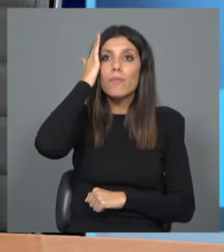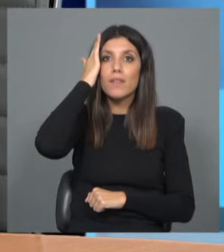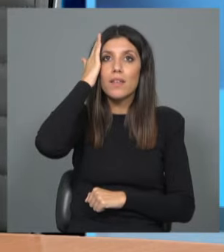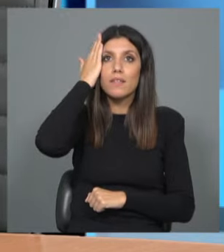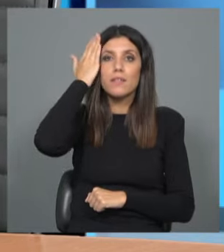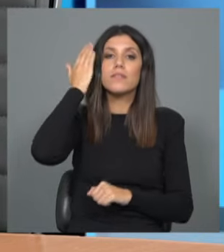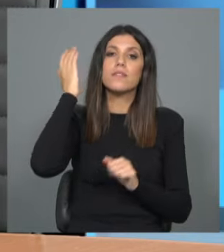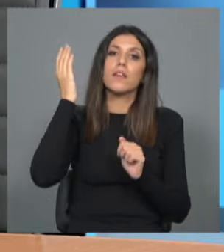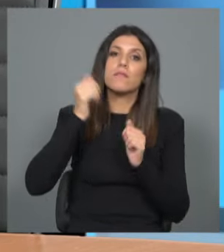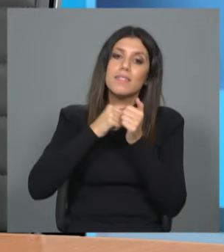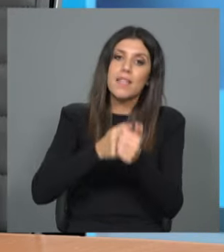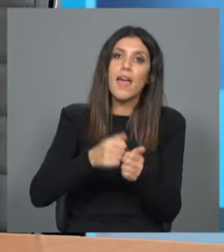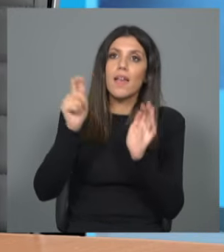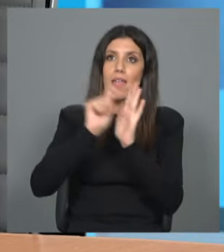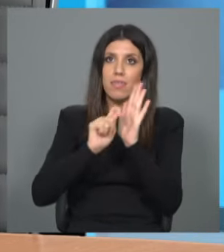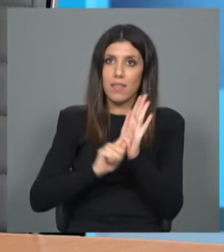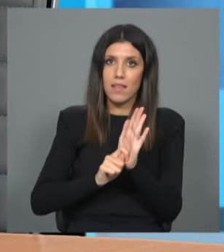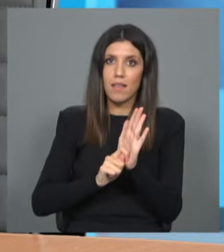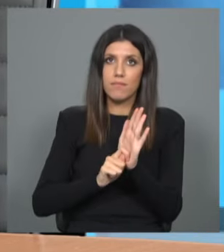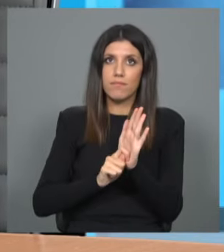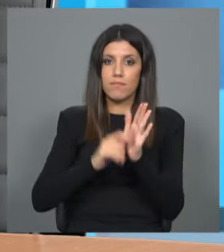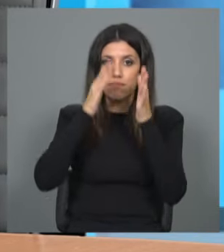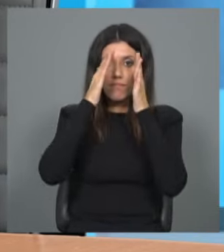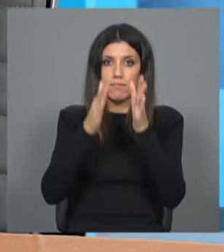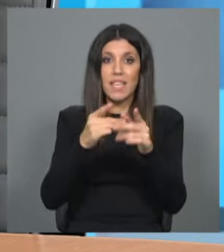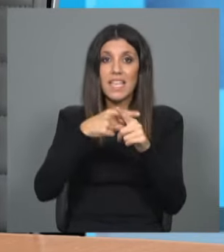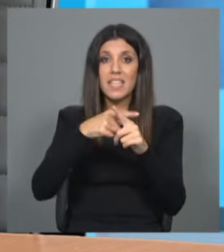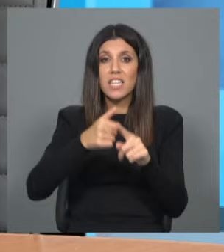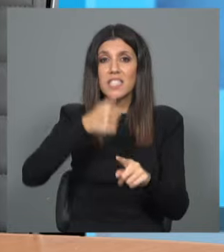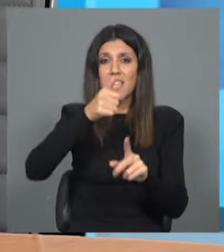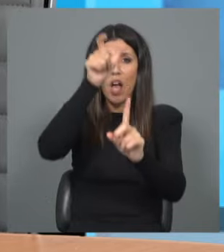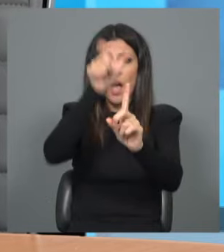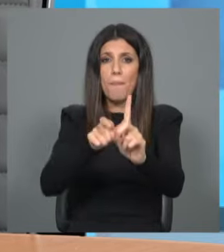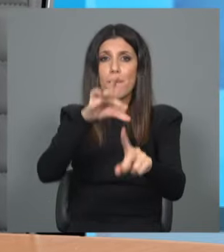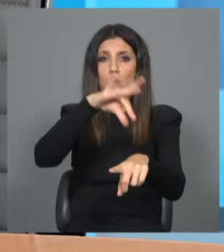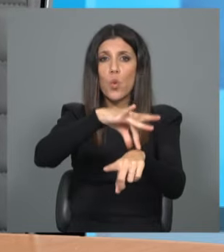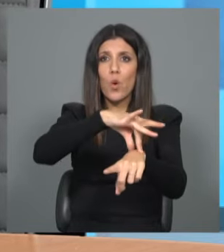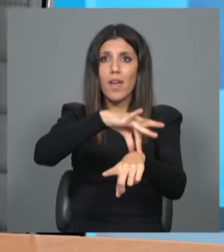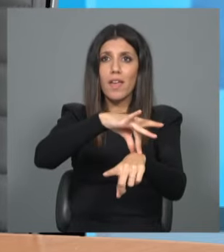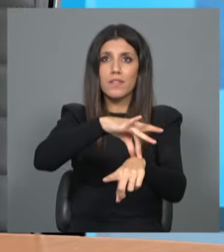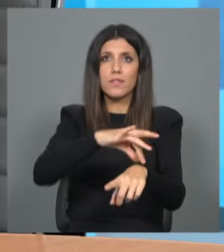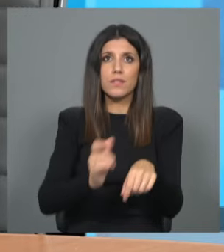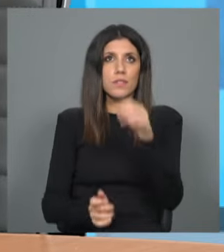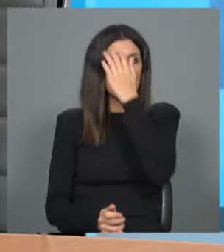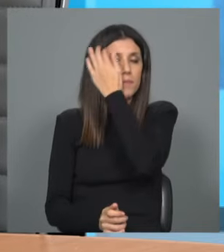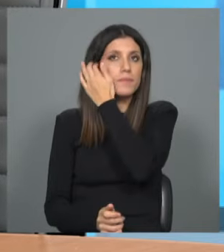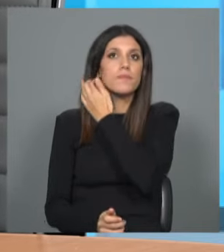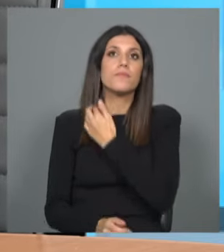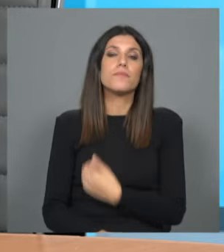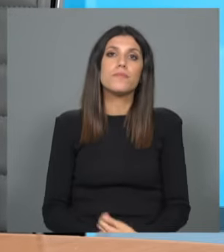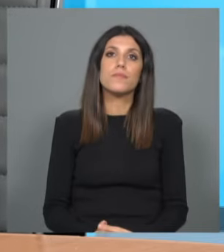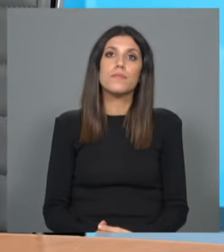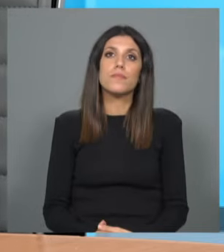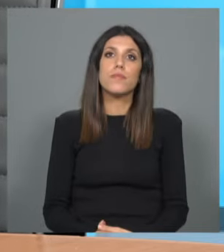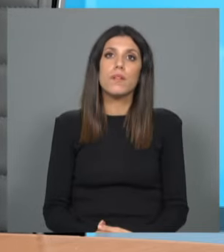ética, deontológica e que se centre no melhor interesse do doente, não num valor laboratorial, não num exame clínico,